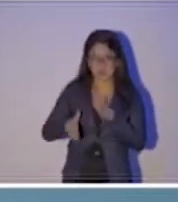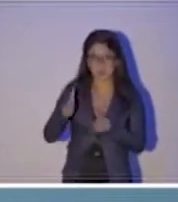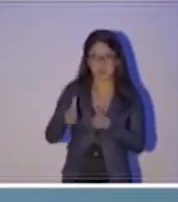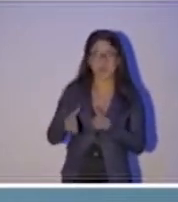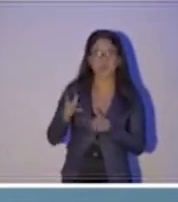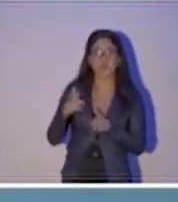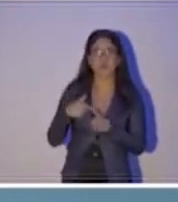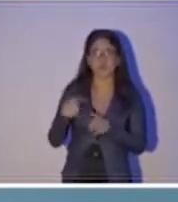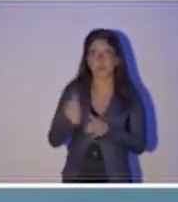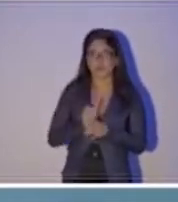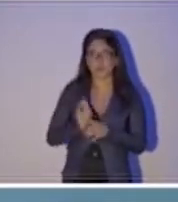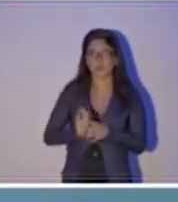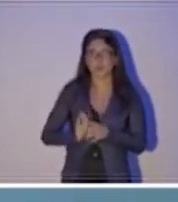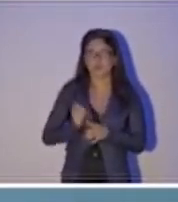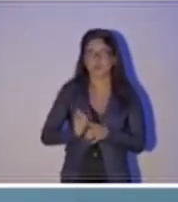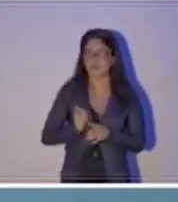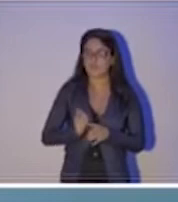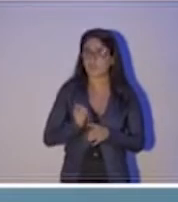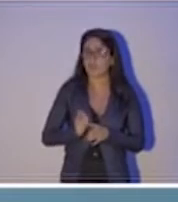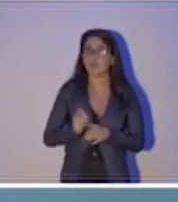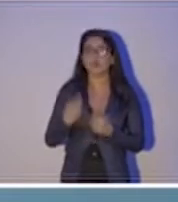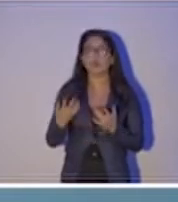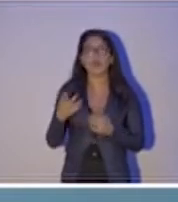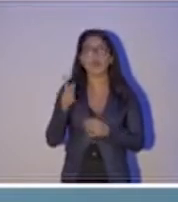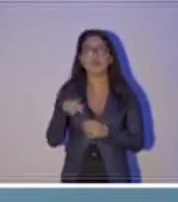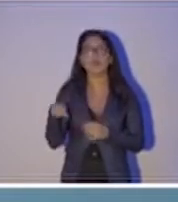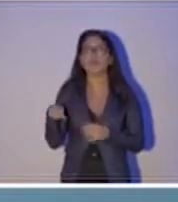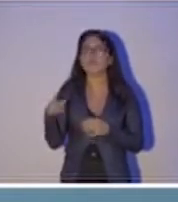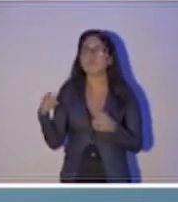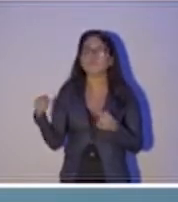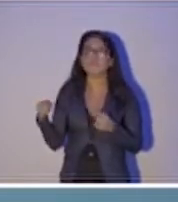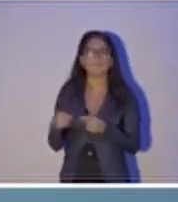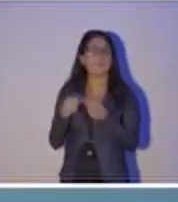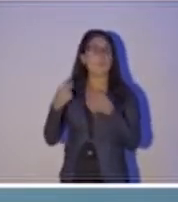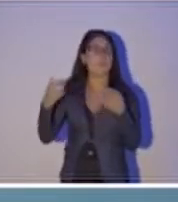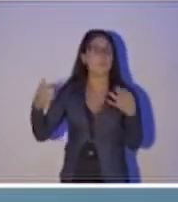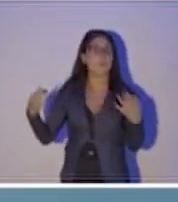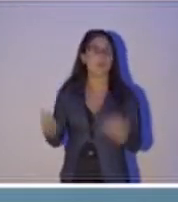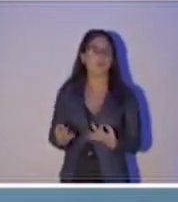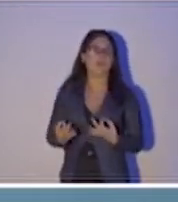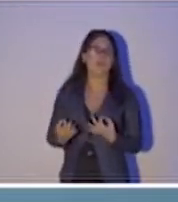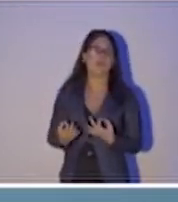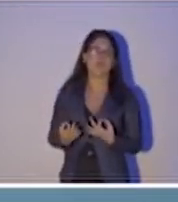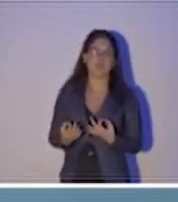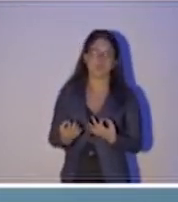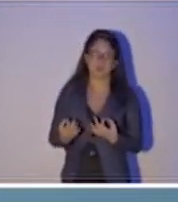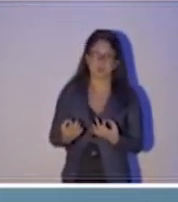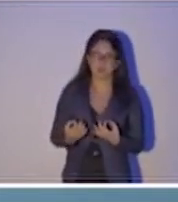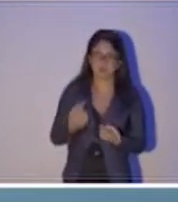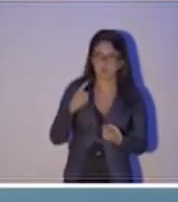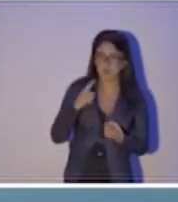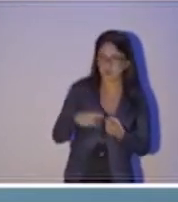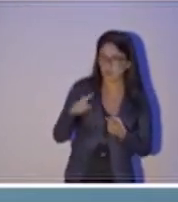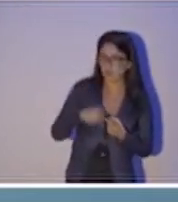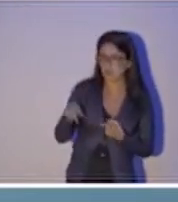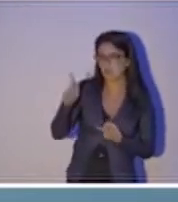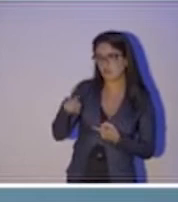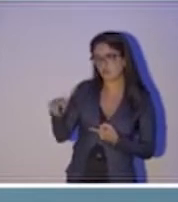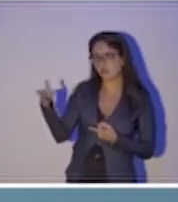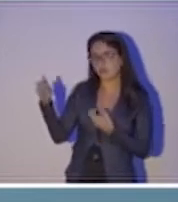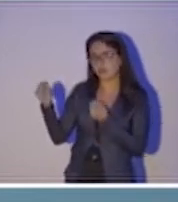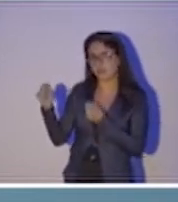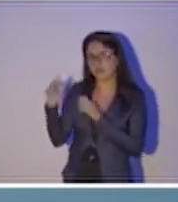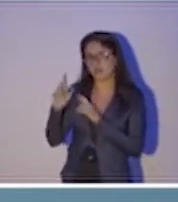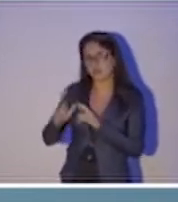vivendo? E, para vocês, qual é o professor ideal? Acho que a primeira, o professor Rodolfo pode responder também. Depois,